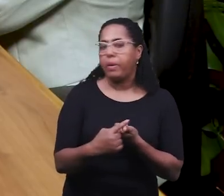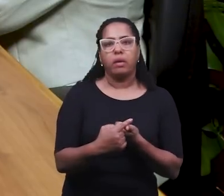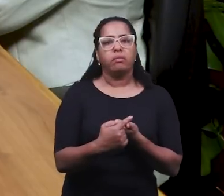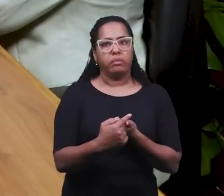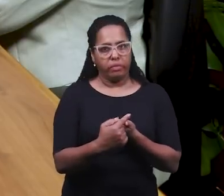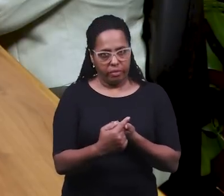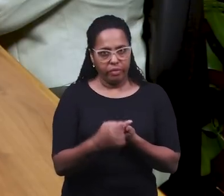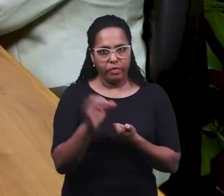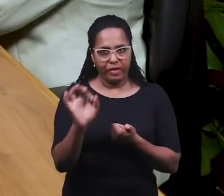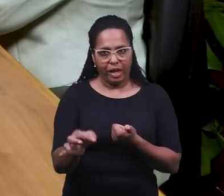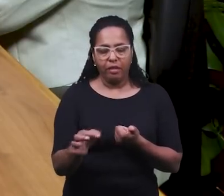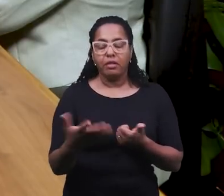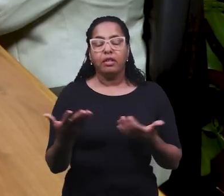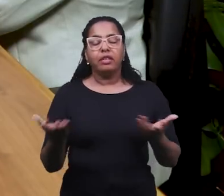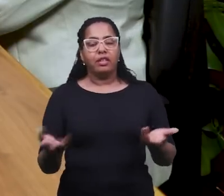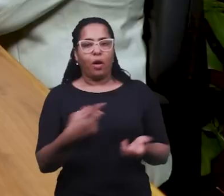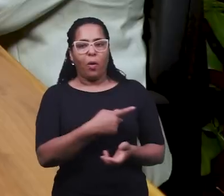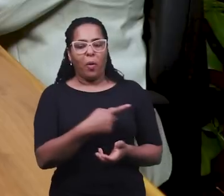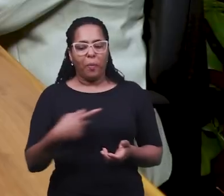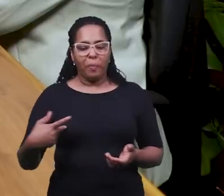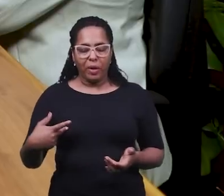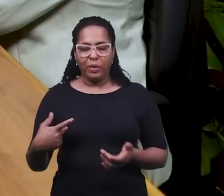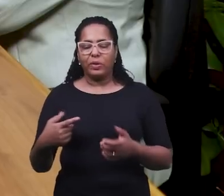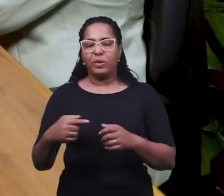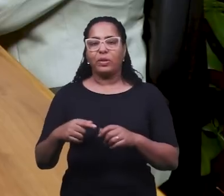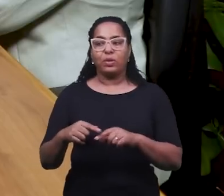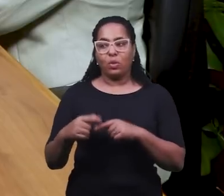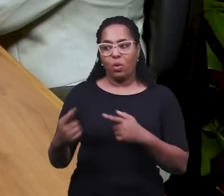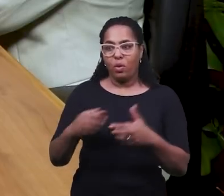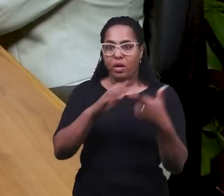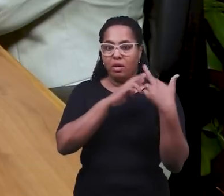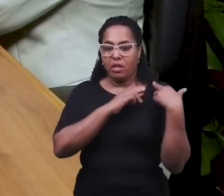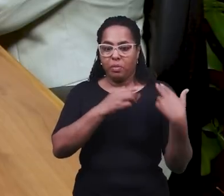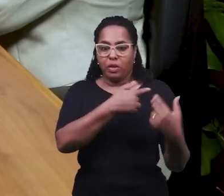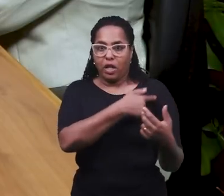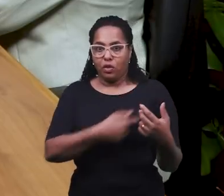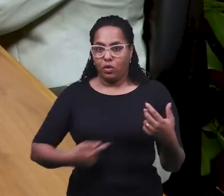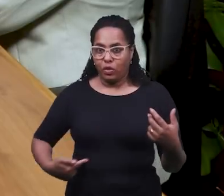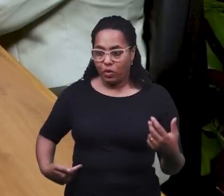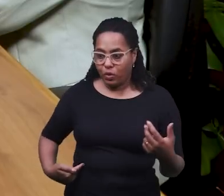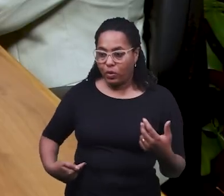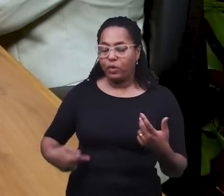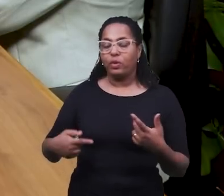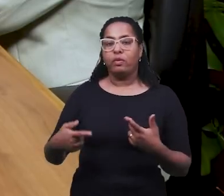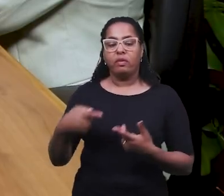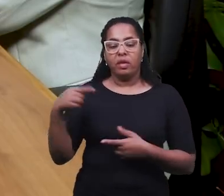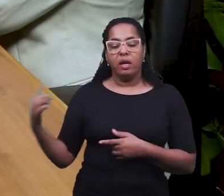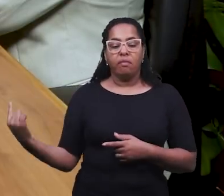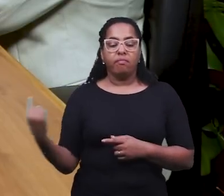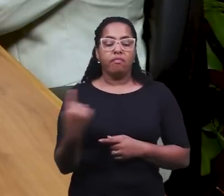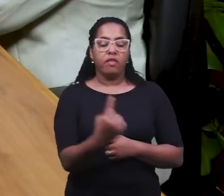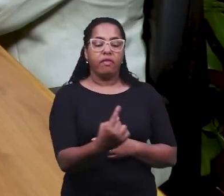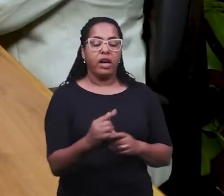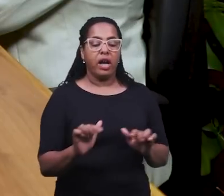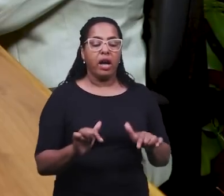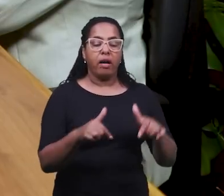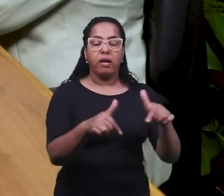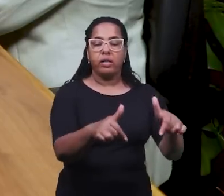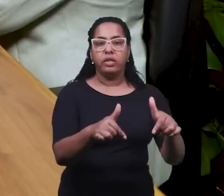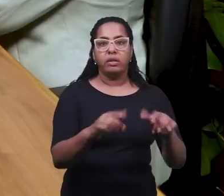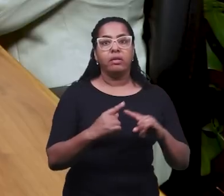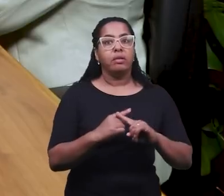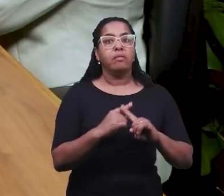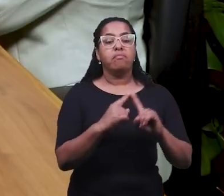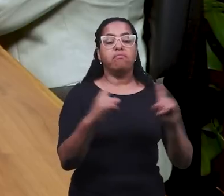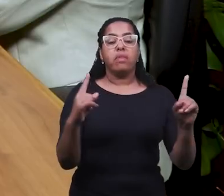Então, o pastor, através do seu governo, ele vai exercer o seu governo nessa família,